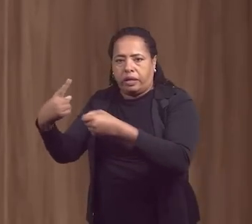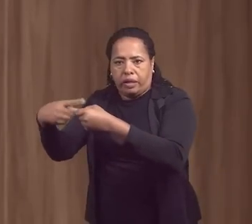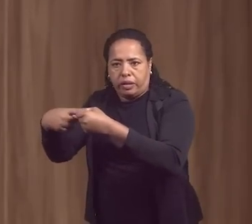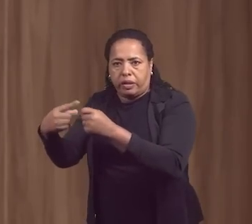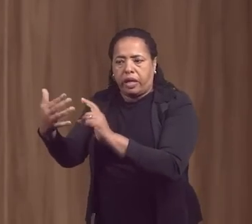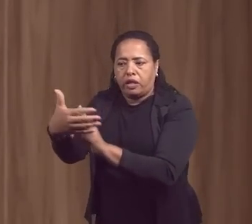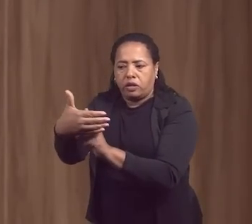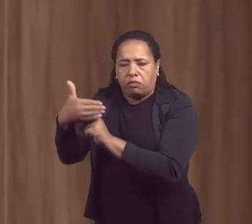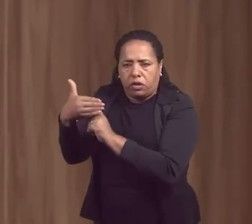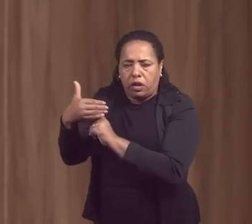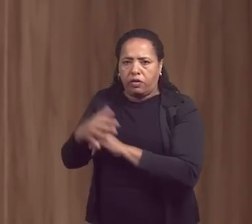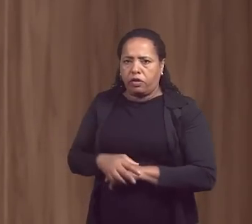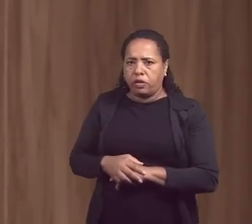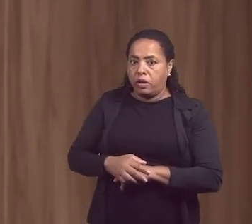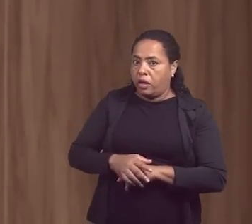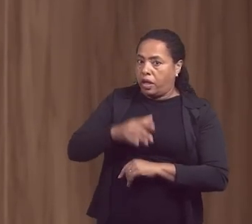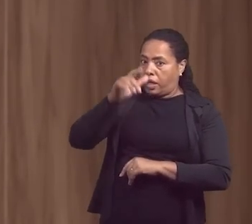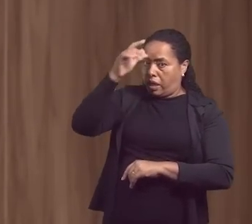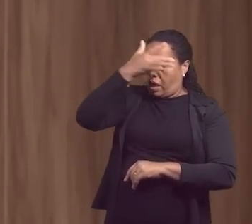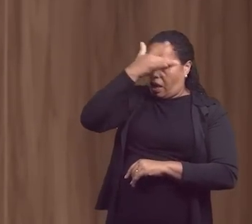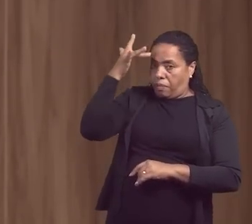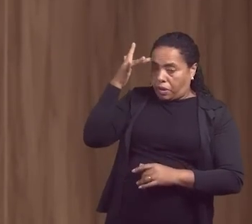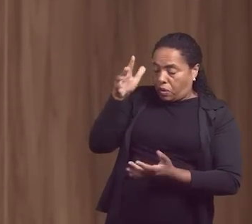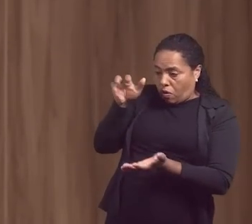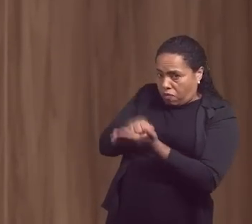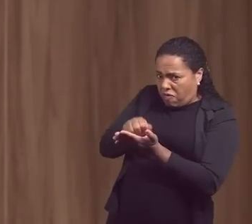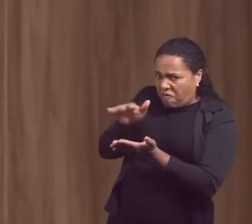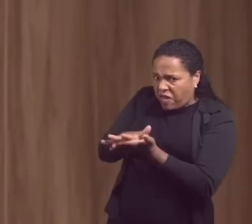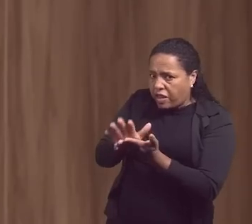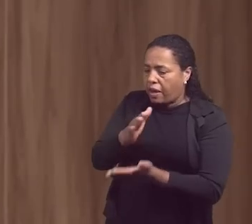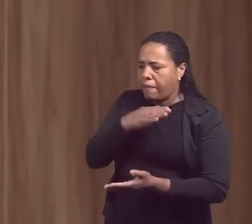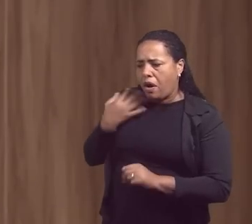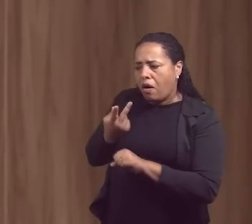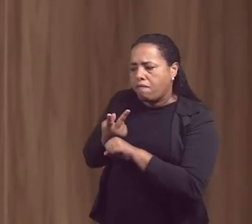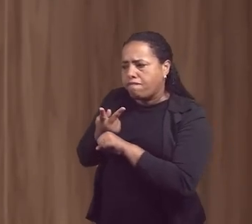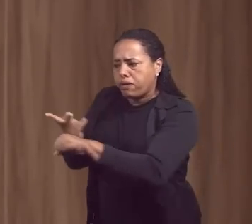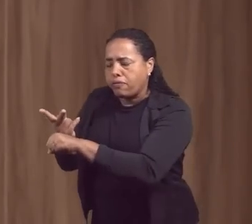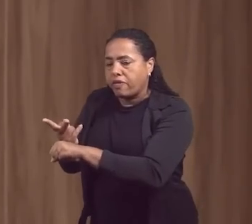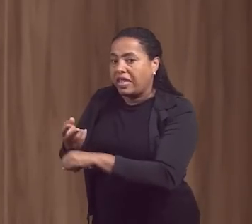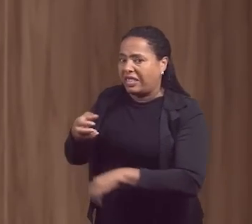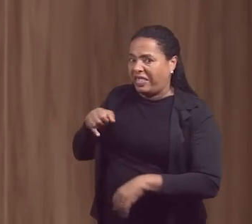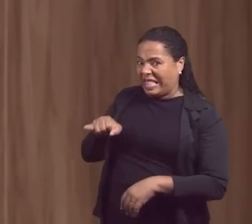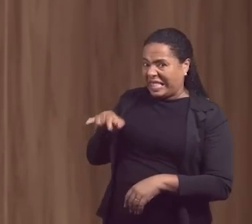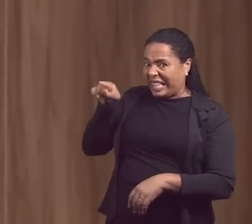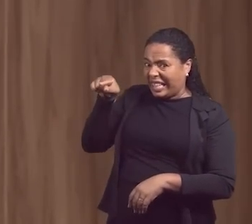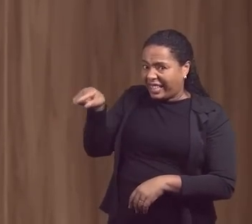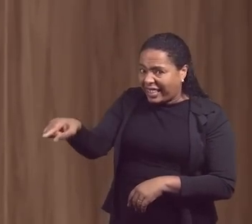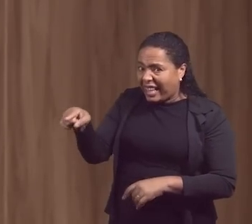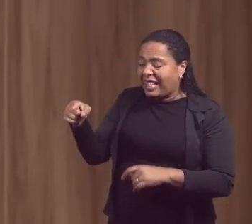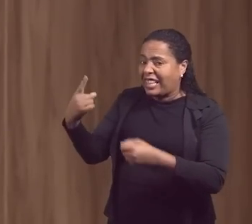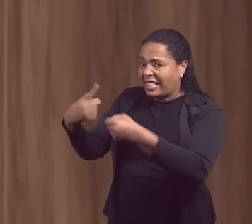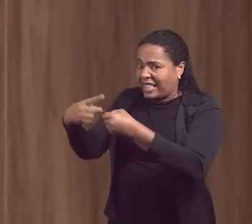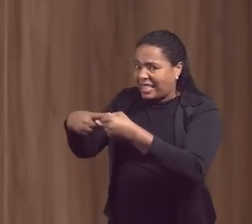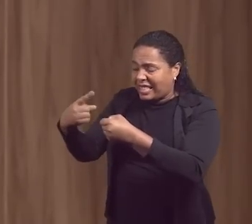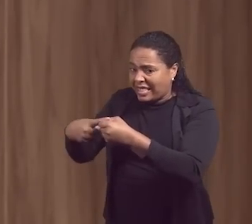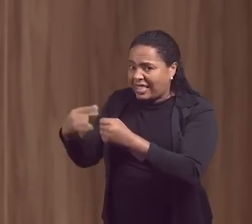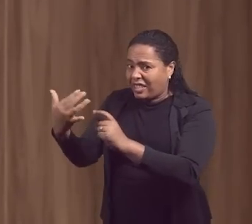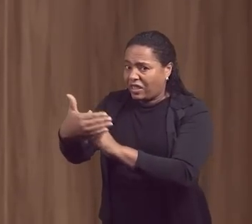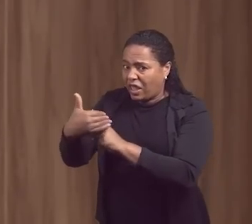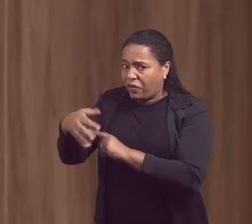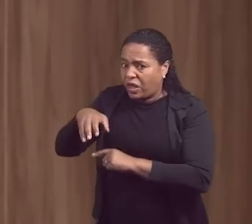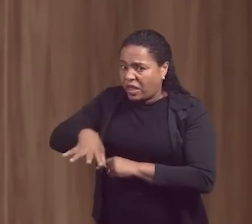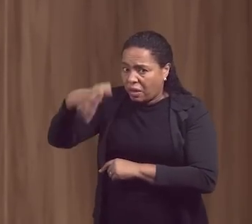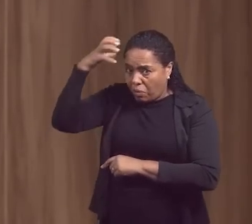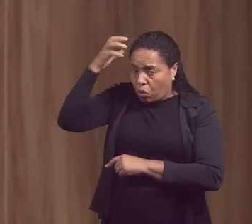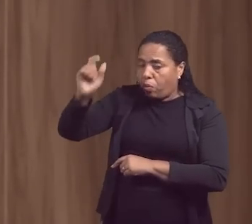que o vingador daquela morte vai procurá-lo. Então, se ele está na cidade de refúgio, se foi por culpa, ele só